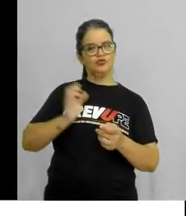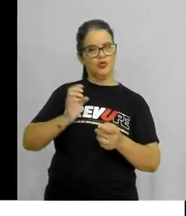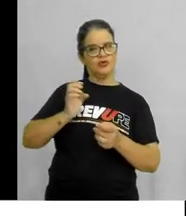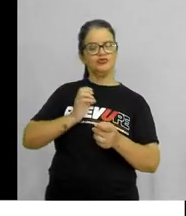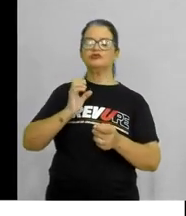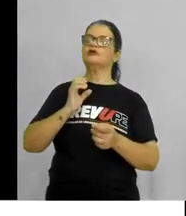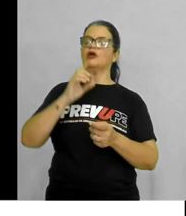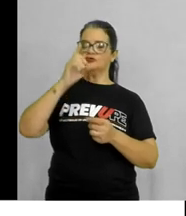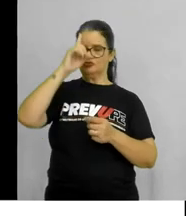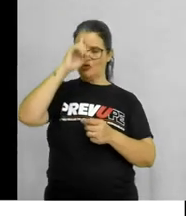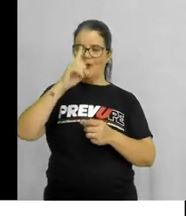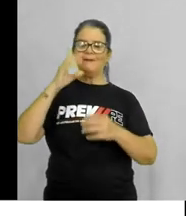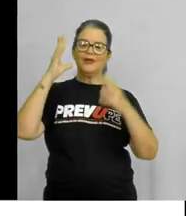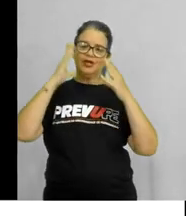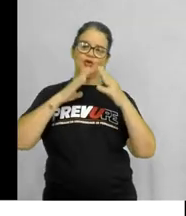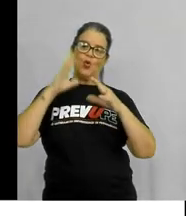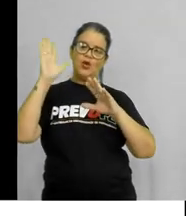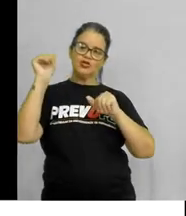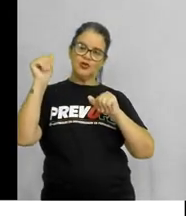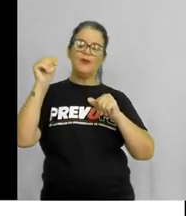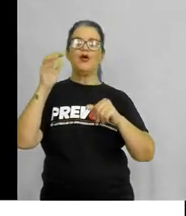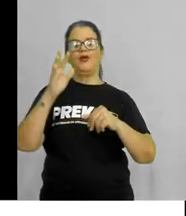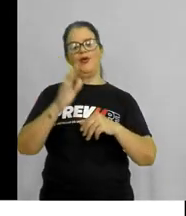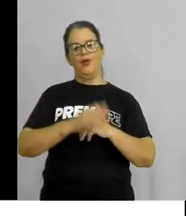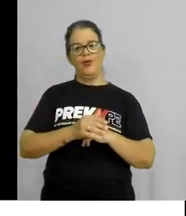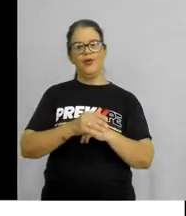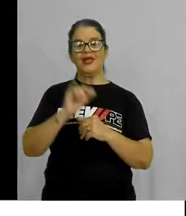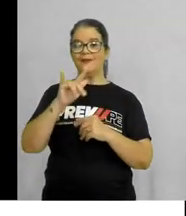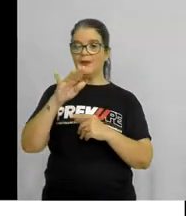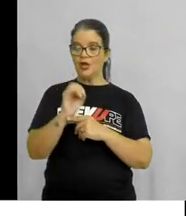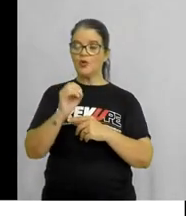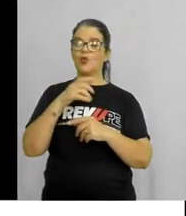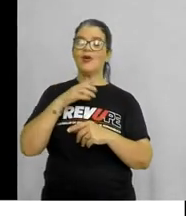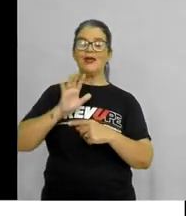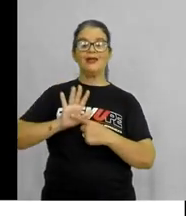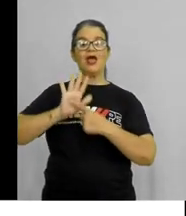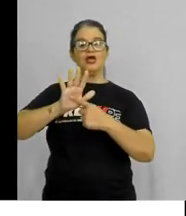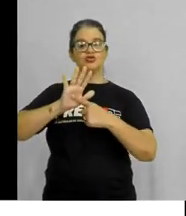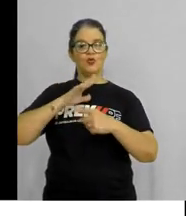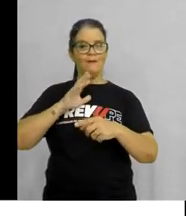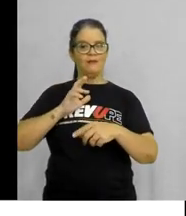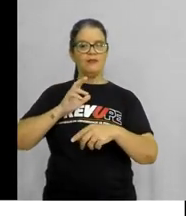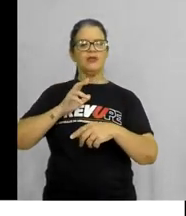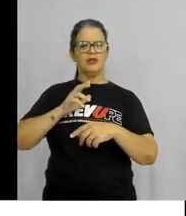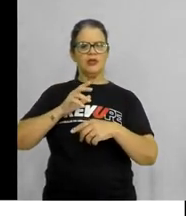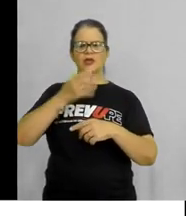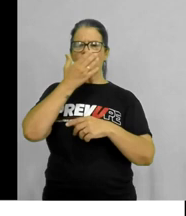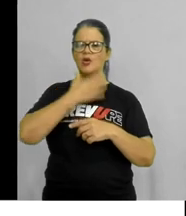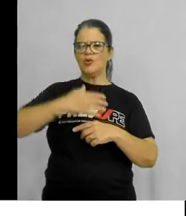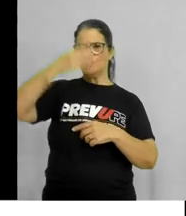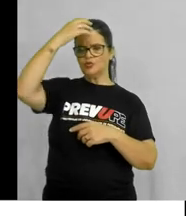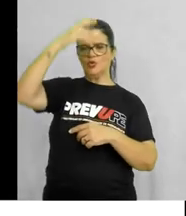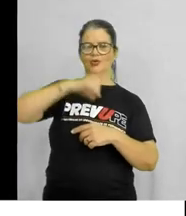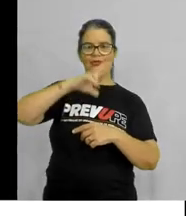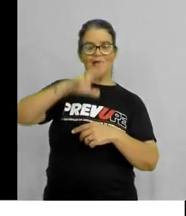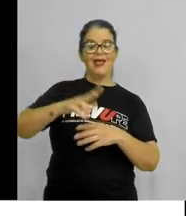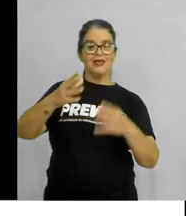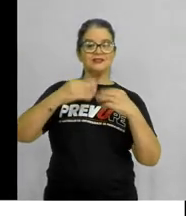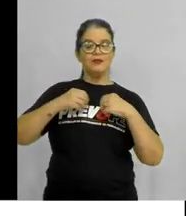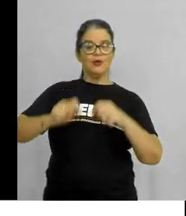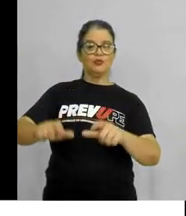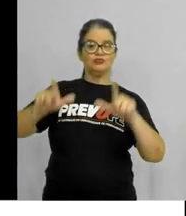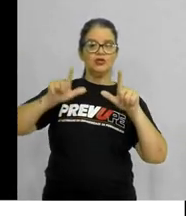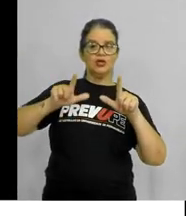domínio espanhol né a união Ibérica ao assumir o trono de Portugal ele recebeu o título de